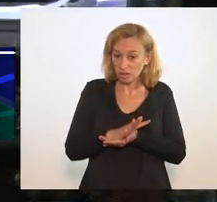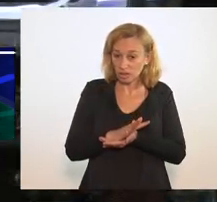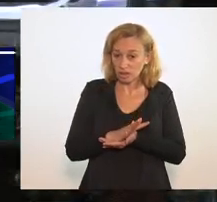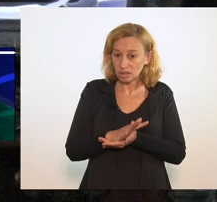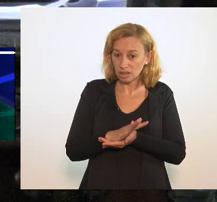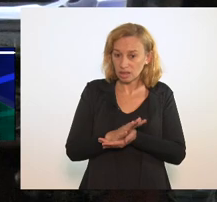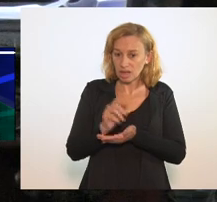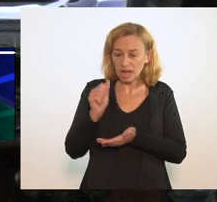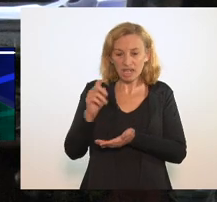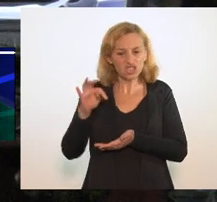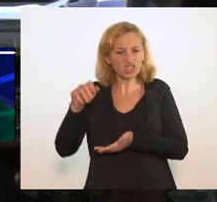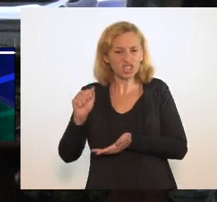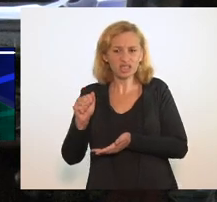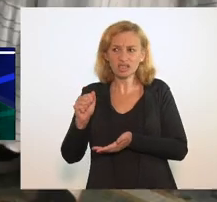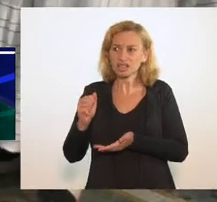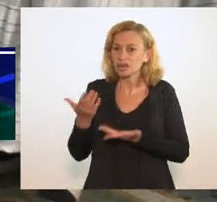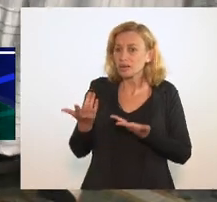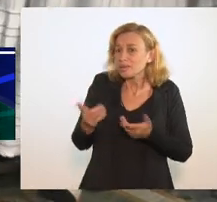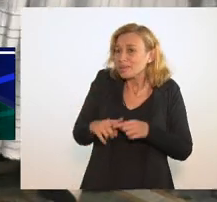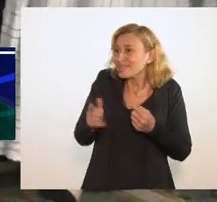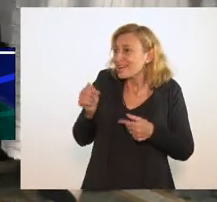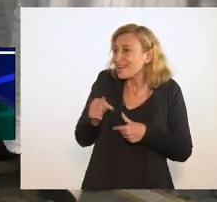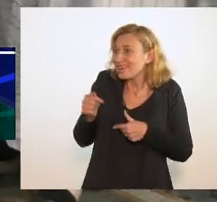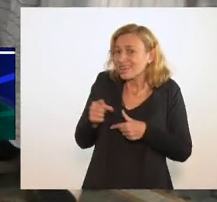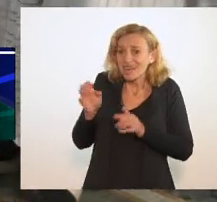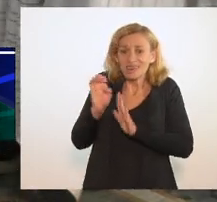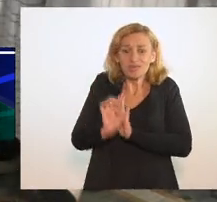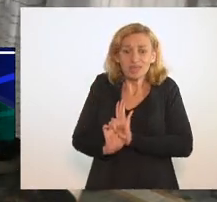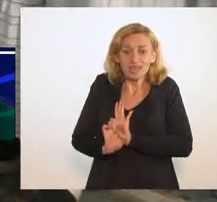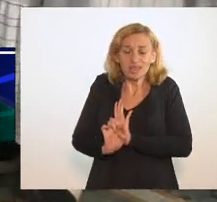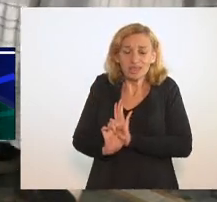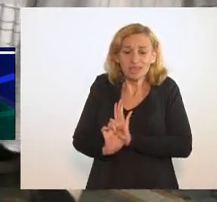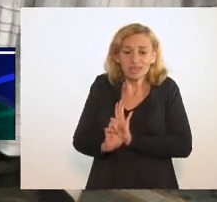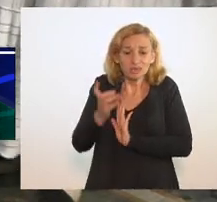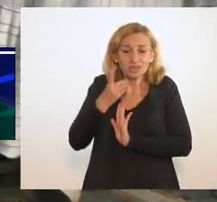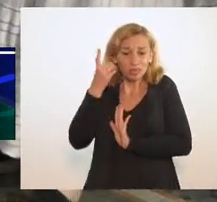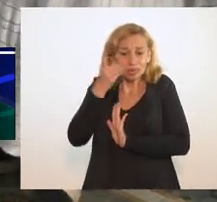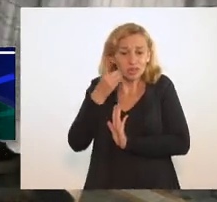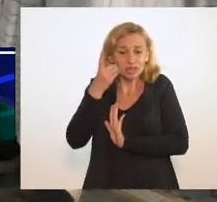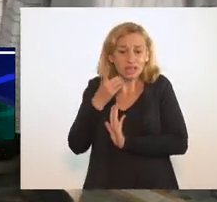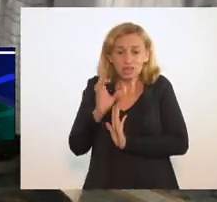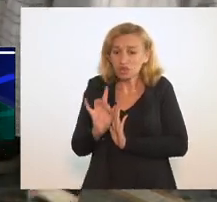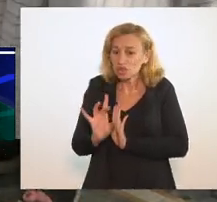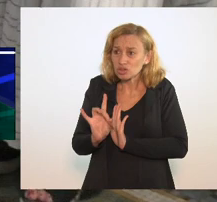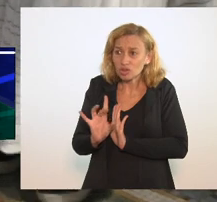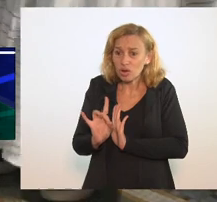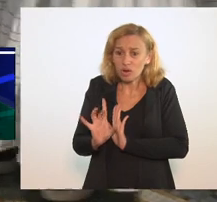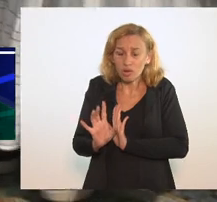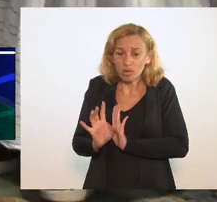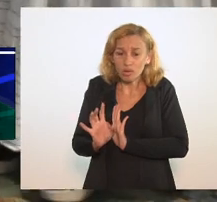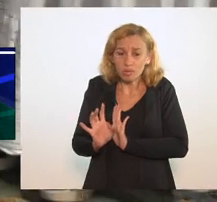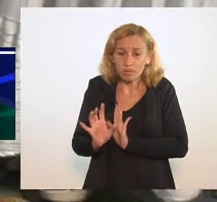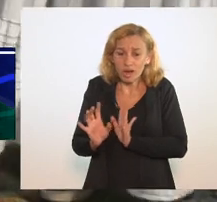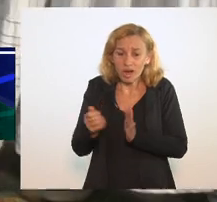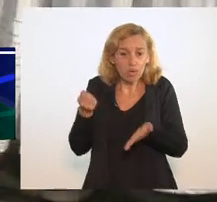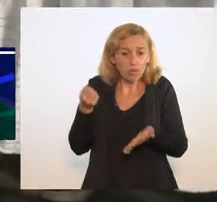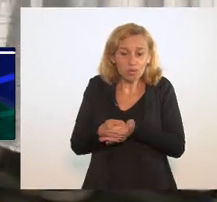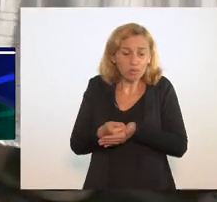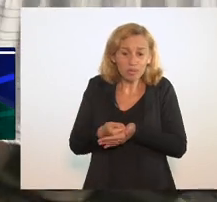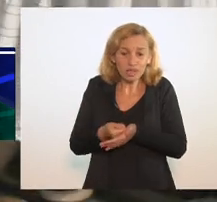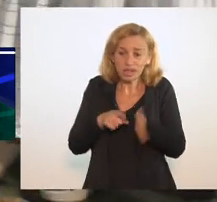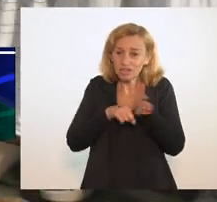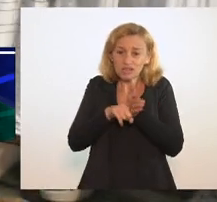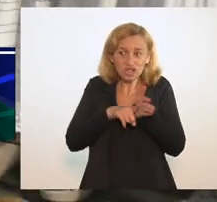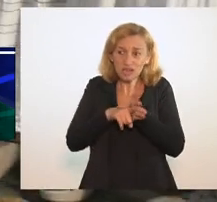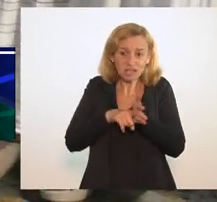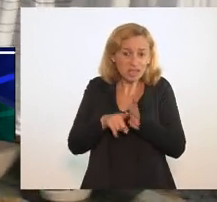mano. É, mas aqui... É, então, mas a emenda do deputado é tão somente para tornar facultativa a